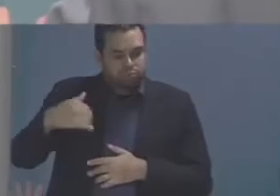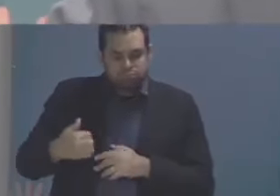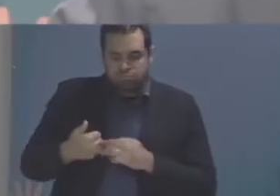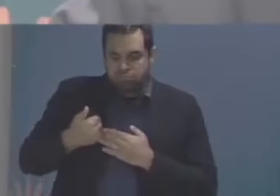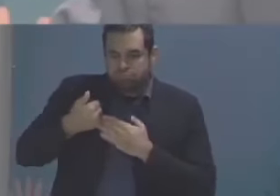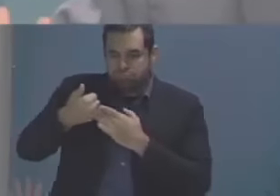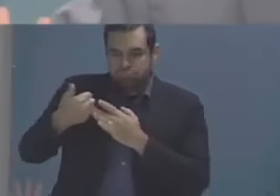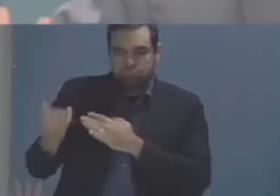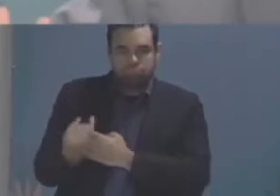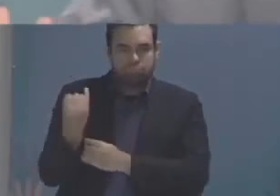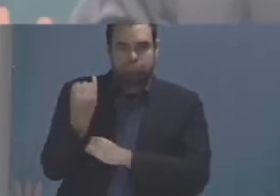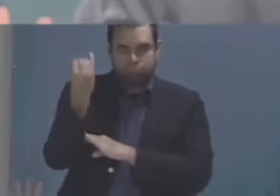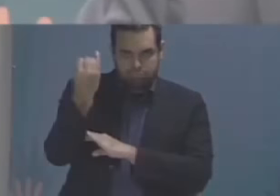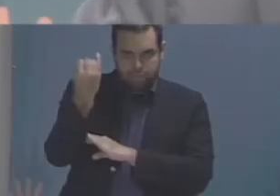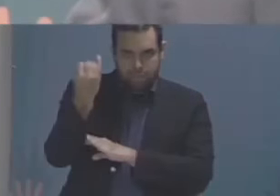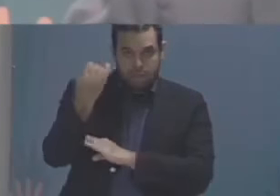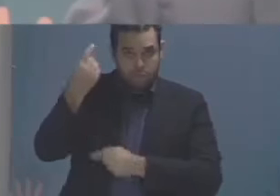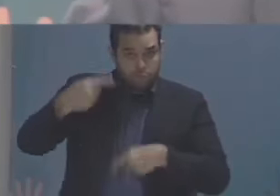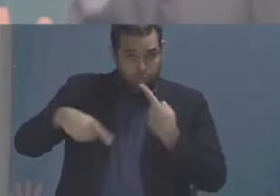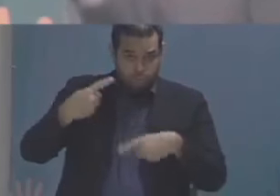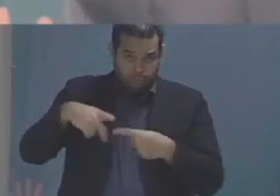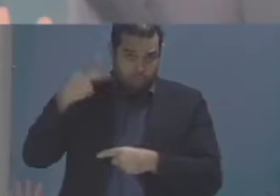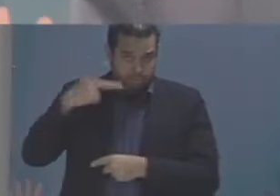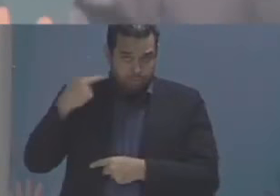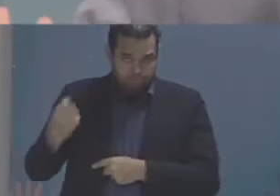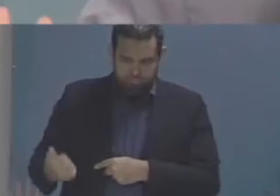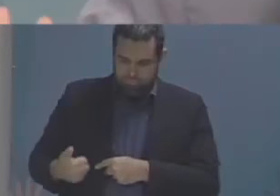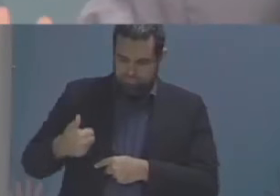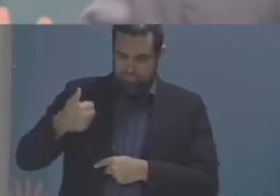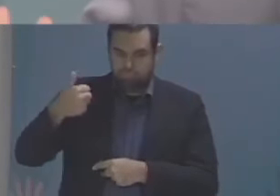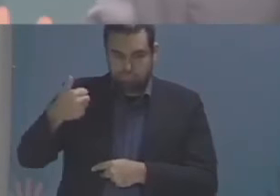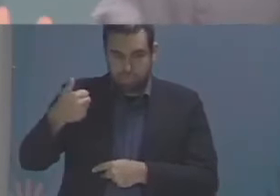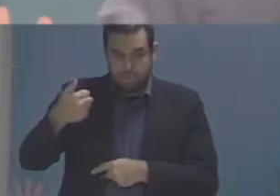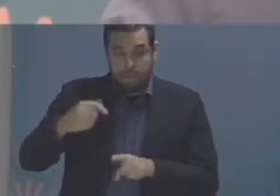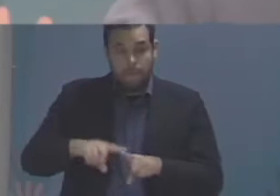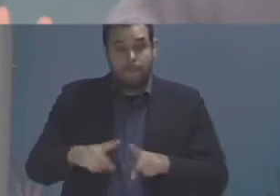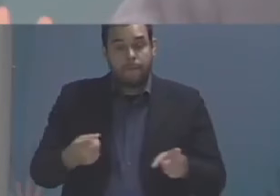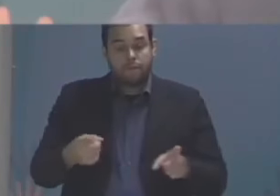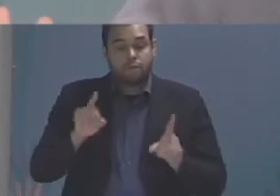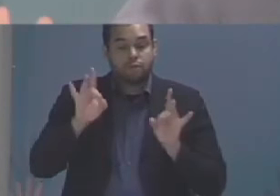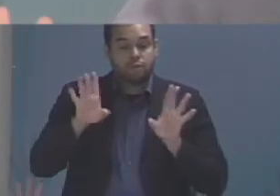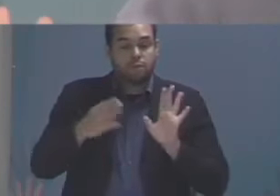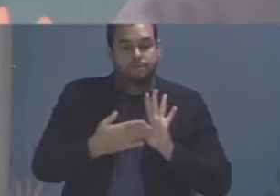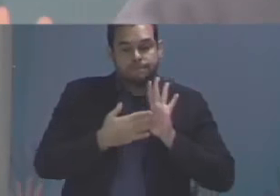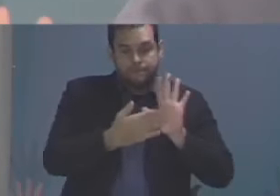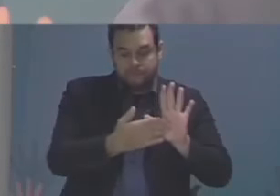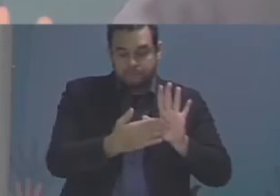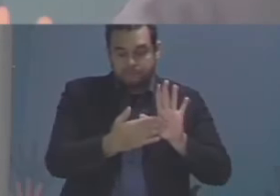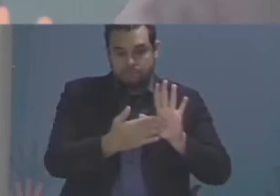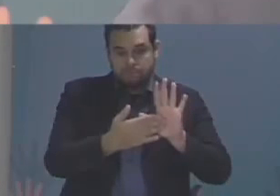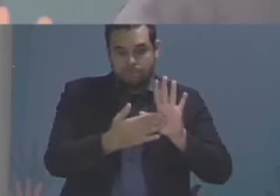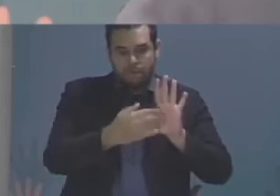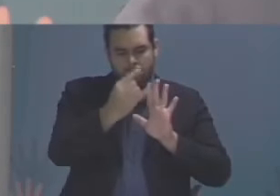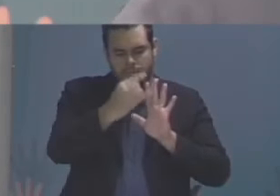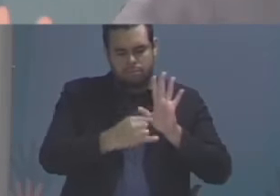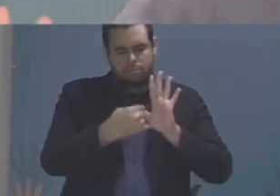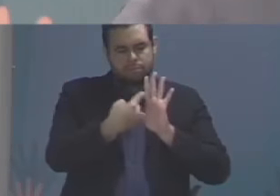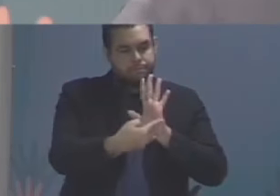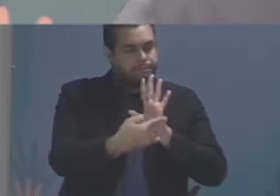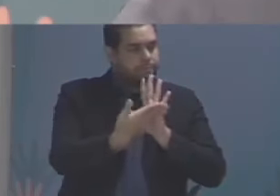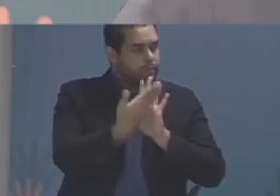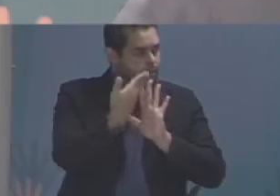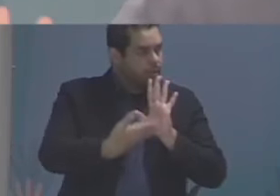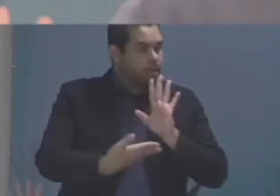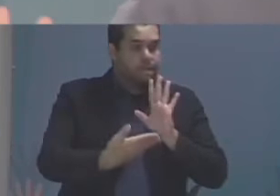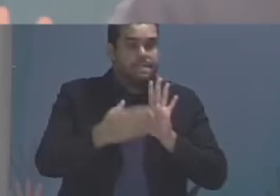positivo. Discutir a política é positivo. Agora, eu queria só apresentar uns dados para você, que você me perguntou do CNP.